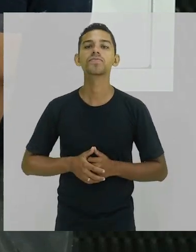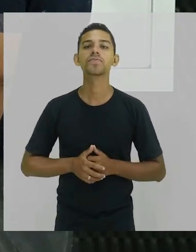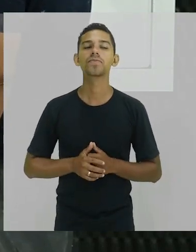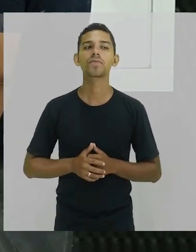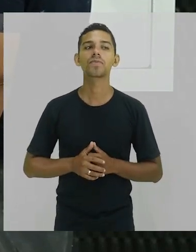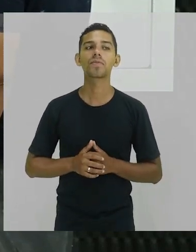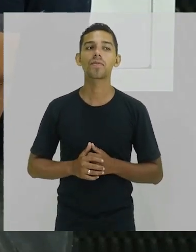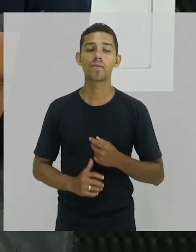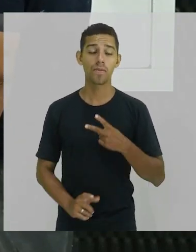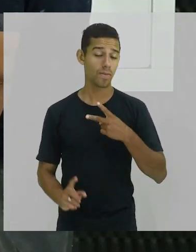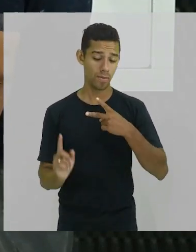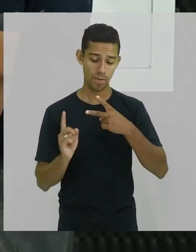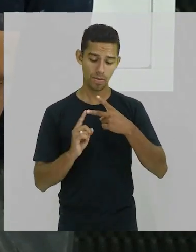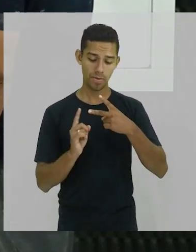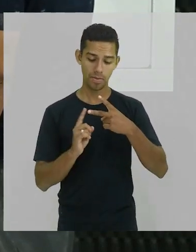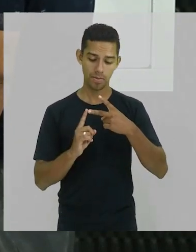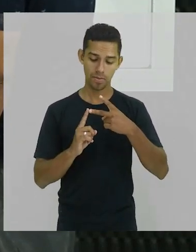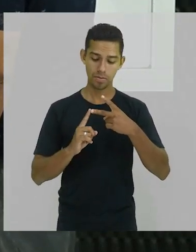vibração.